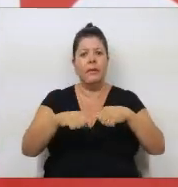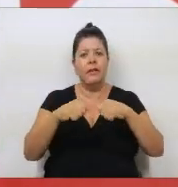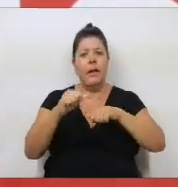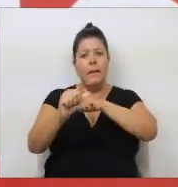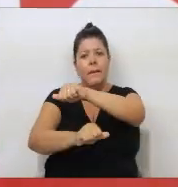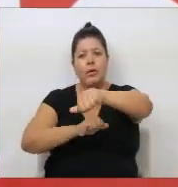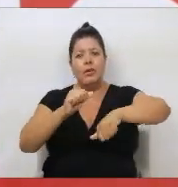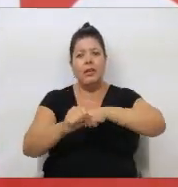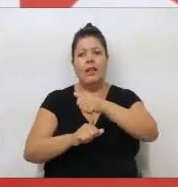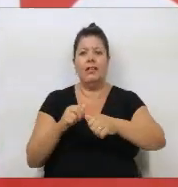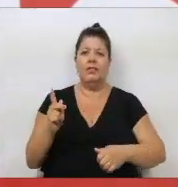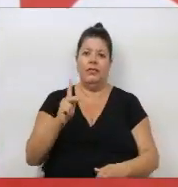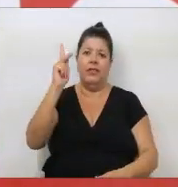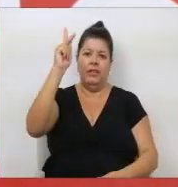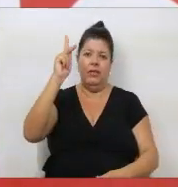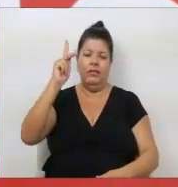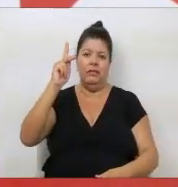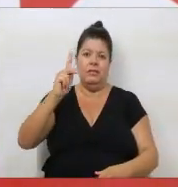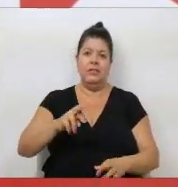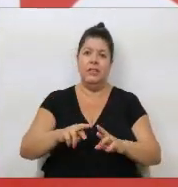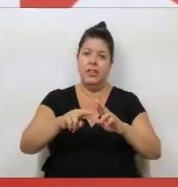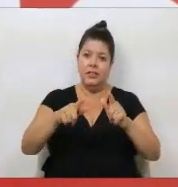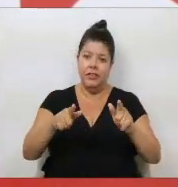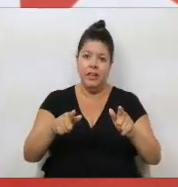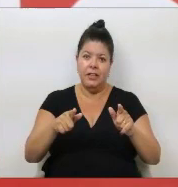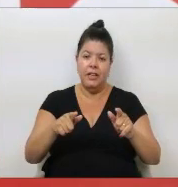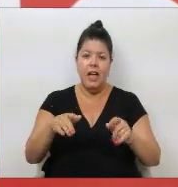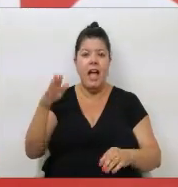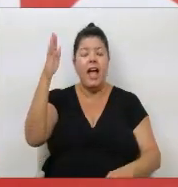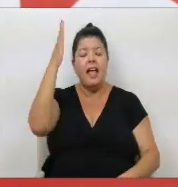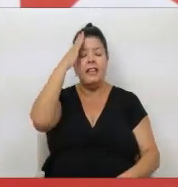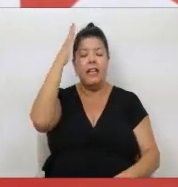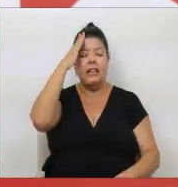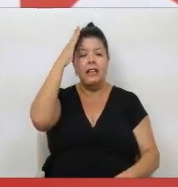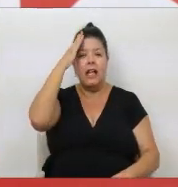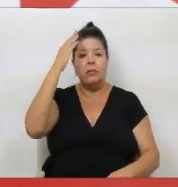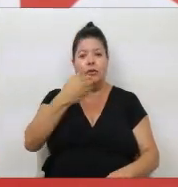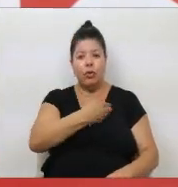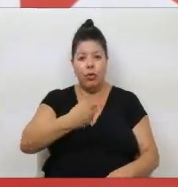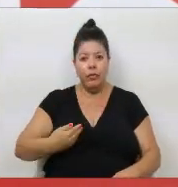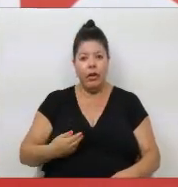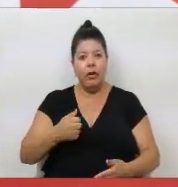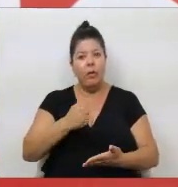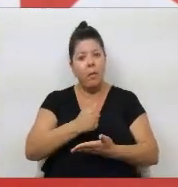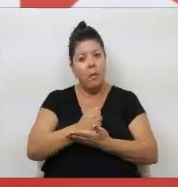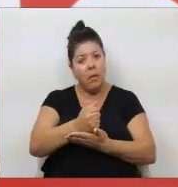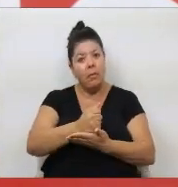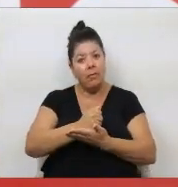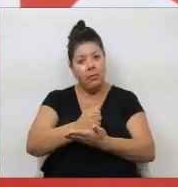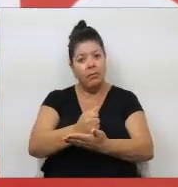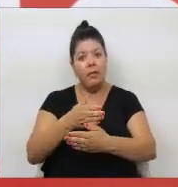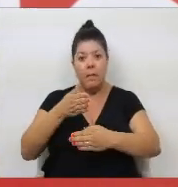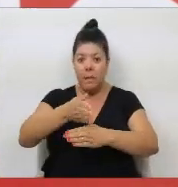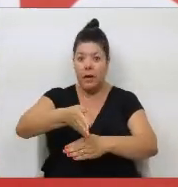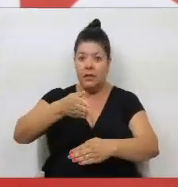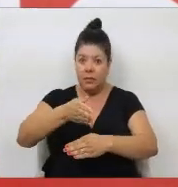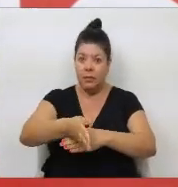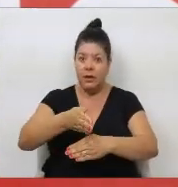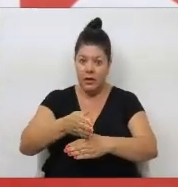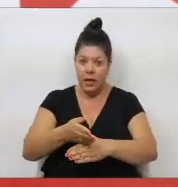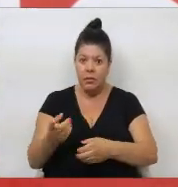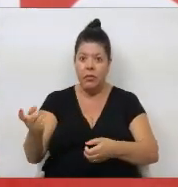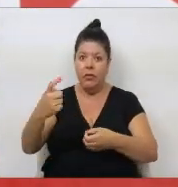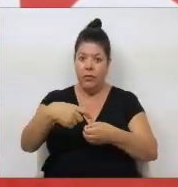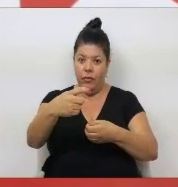uma inversão de valores muito grande. E nós entendemos que um governo participativo e popular voltado para as